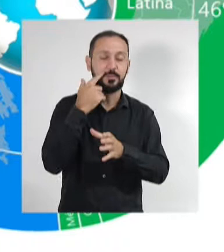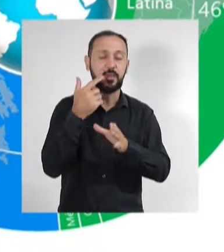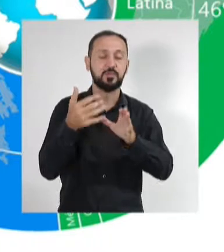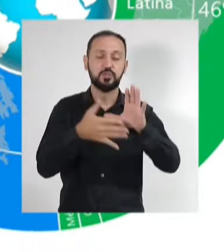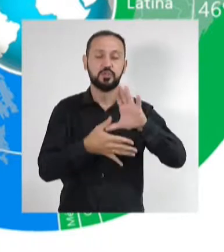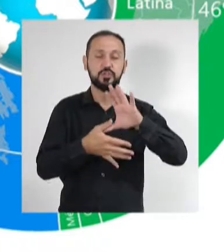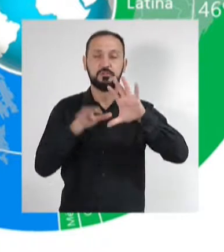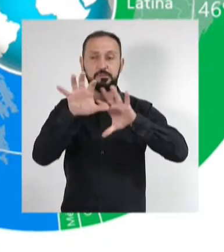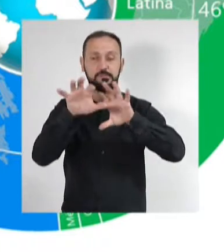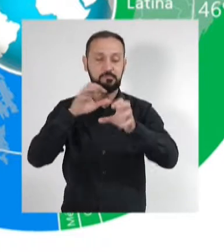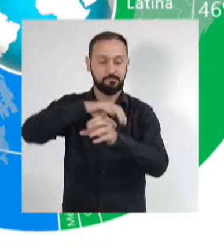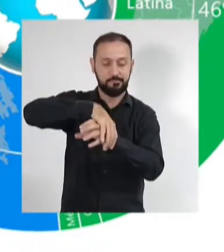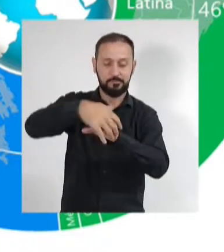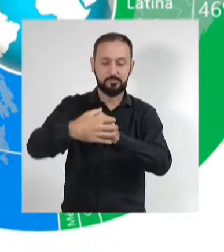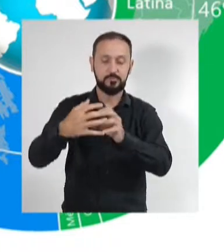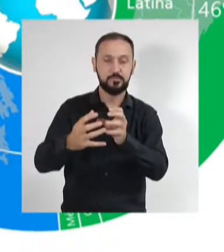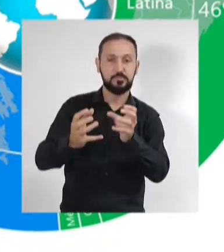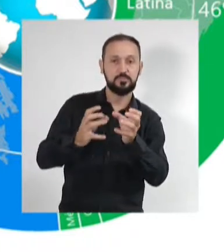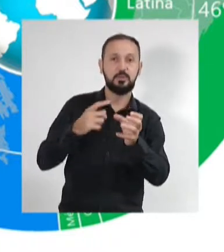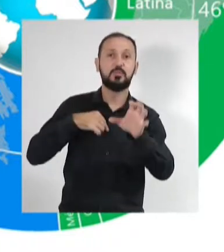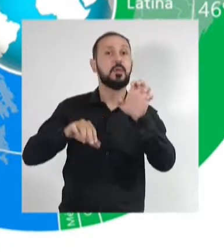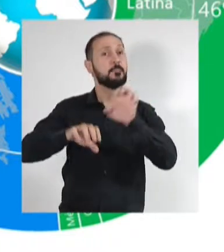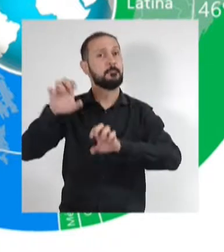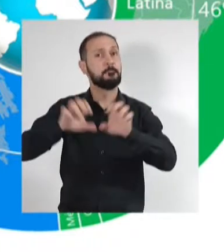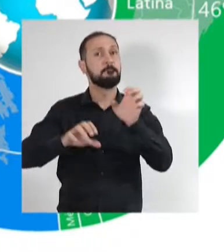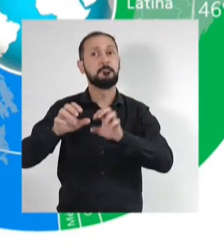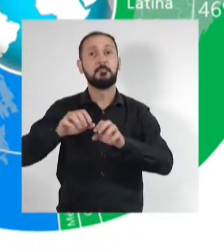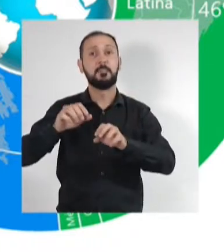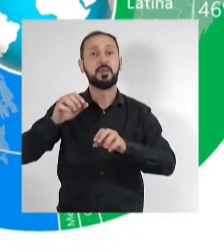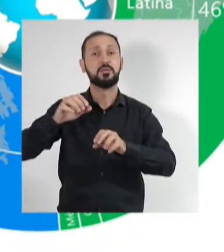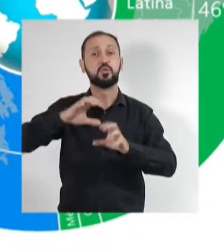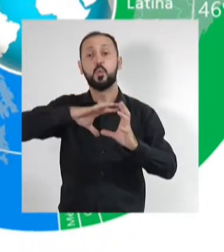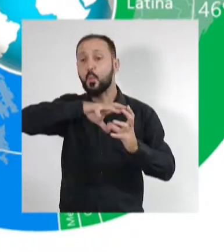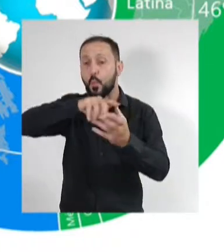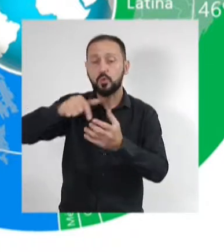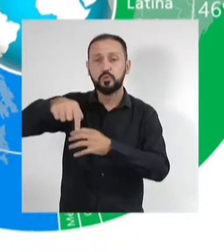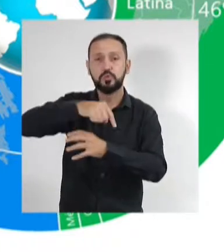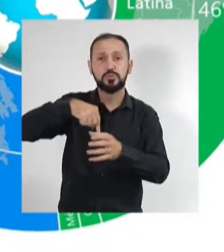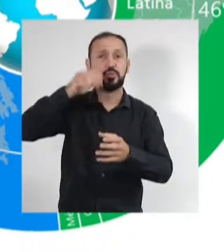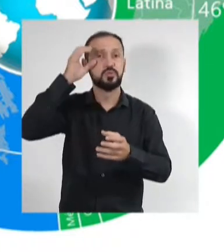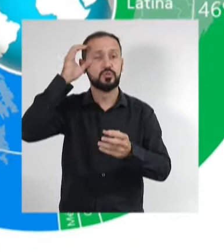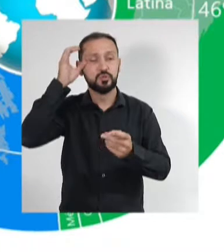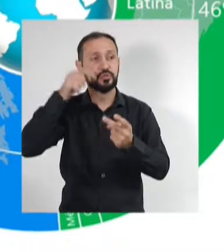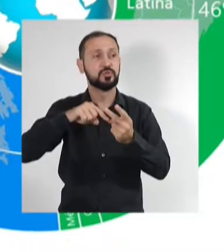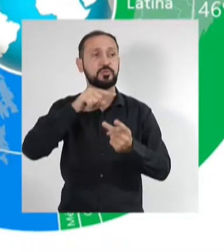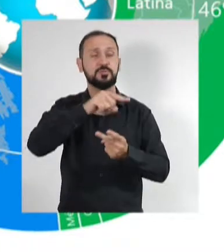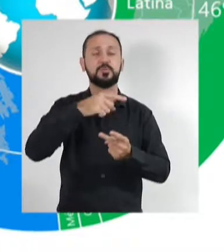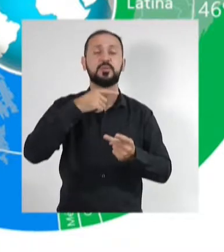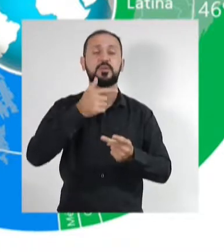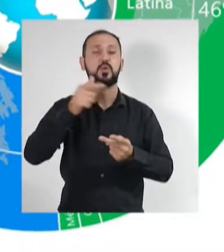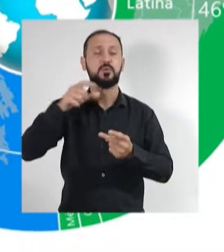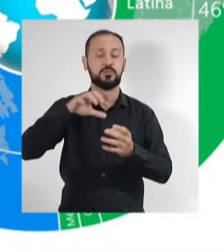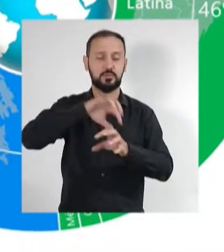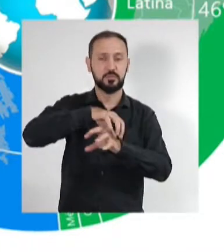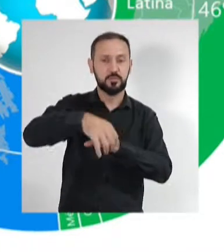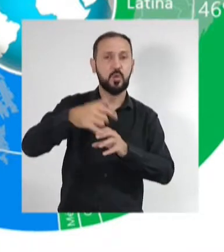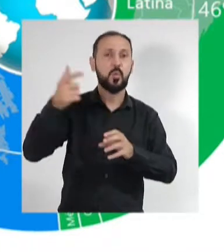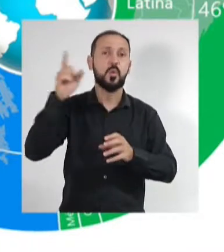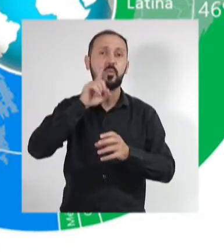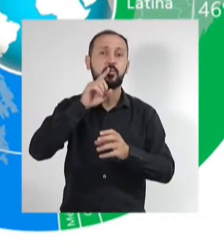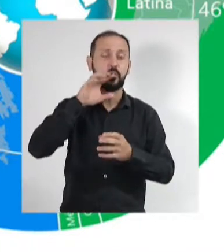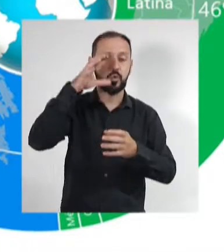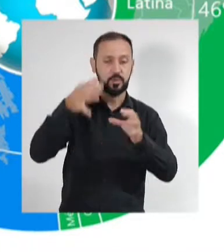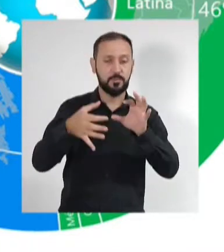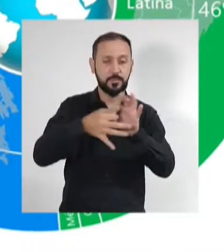Então, a gente tem empresas oriundas de todos os locais do globo. Temos da China, por exemplo, a Huawei, a Airbnb, a americana, acabou de ingressar